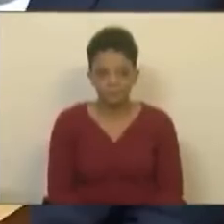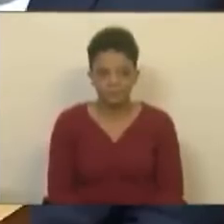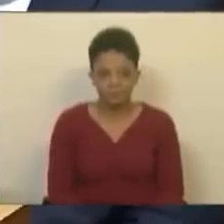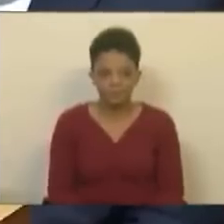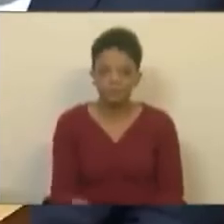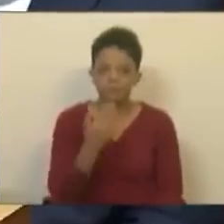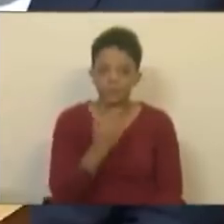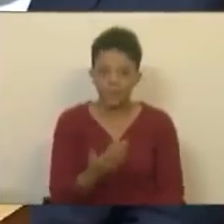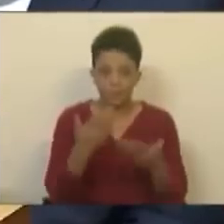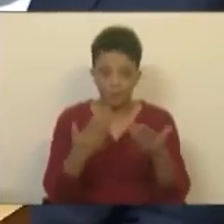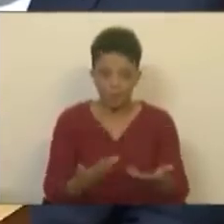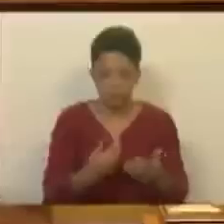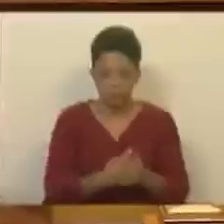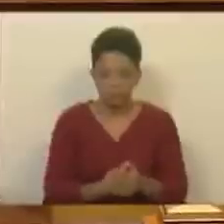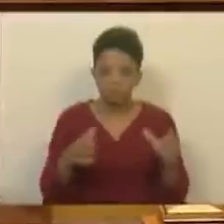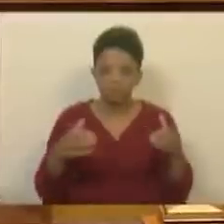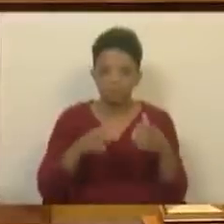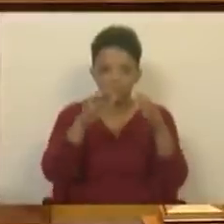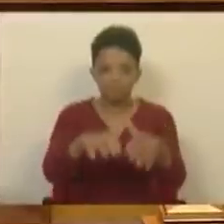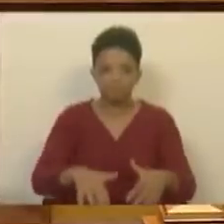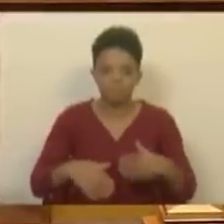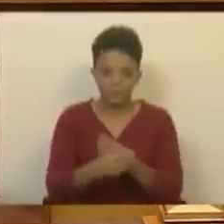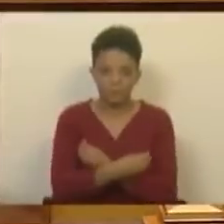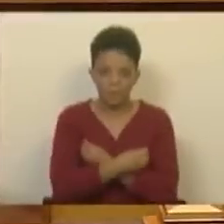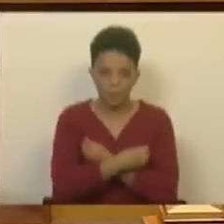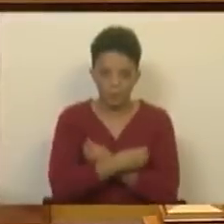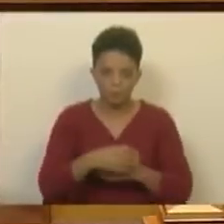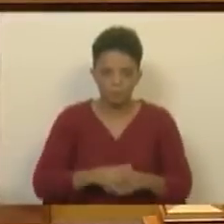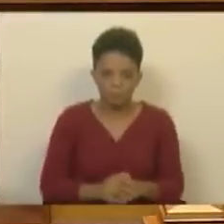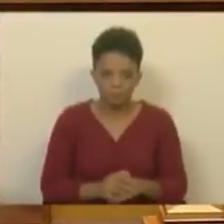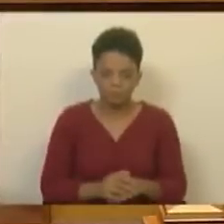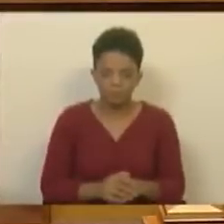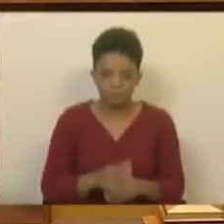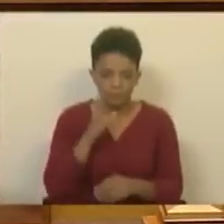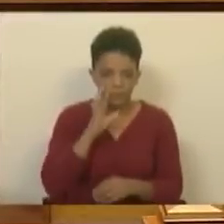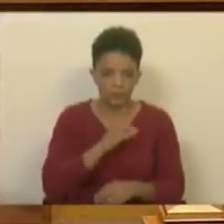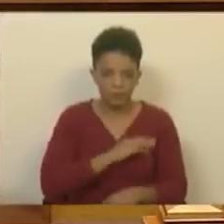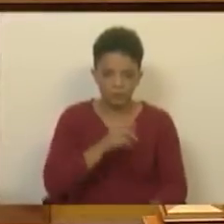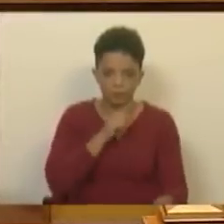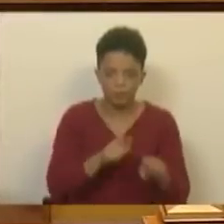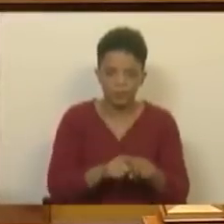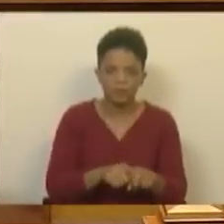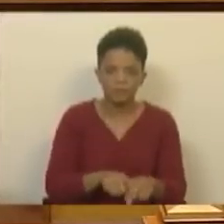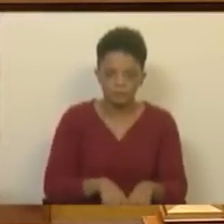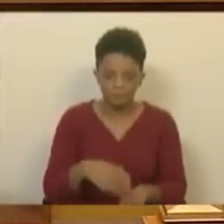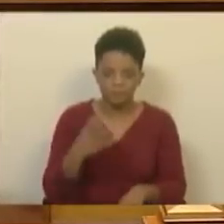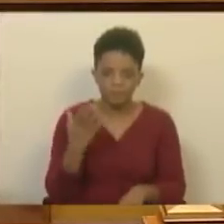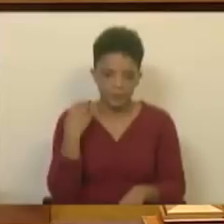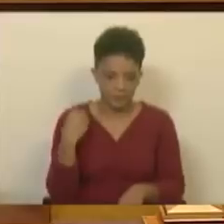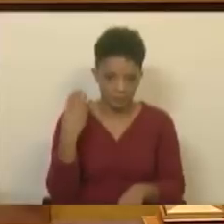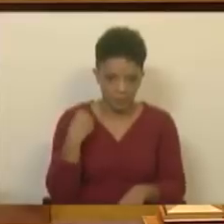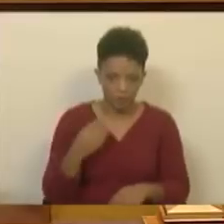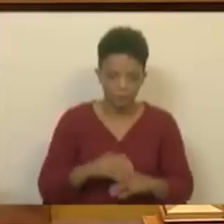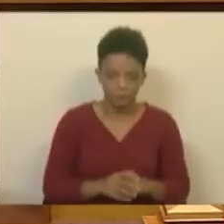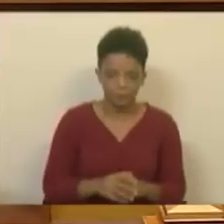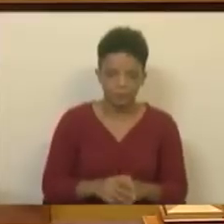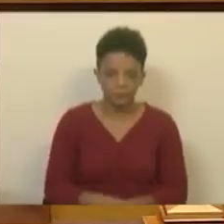Muito obrigado passamos agora ao grupo parlamentar do bloco de esquerda tendo a palavra a senhora deputada Catarina Martins